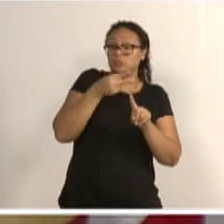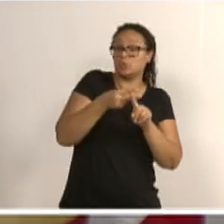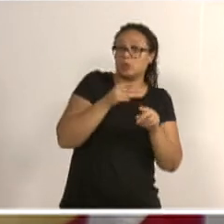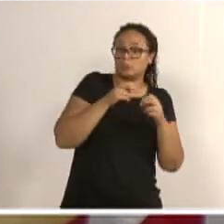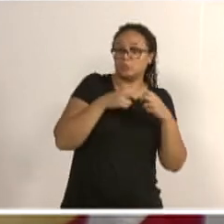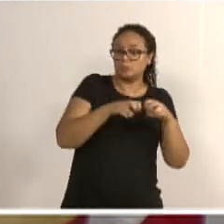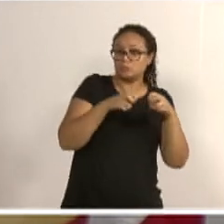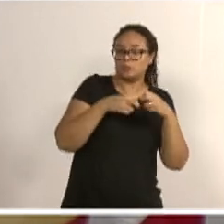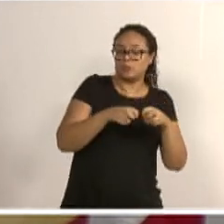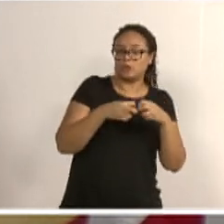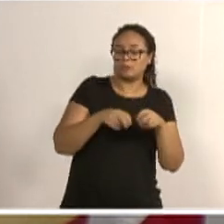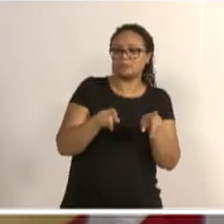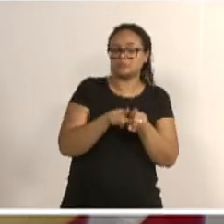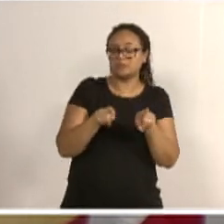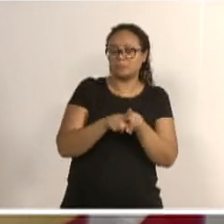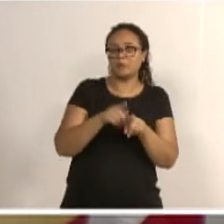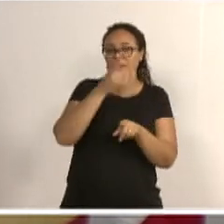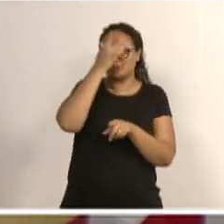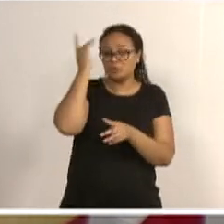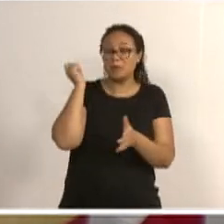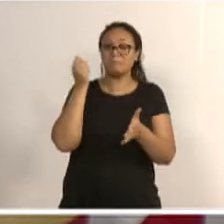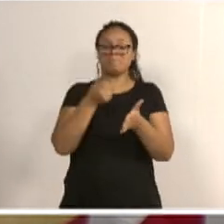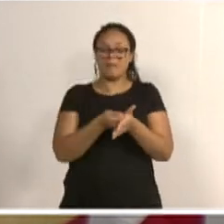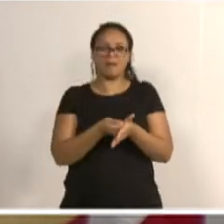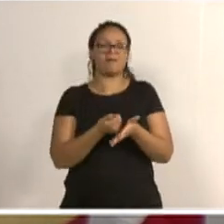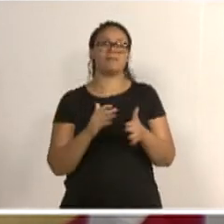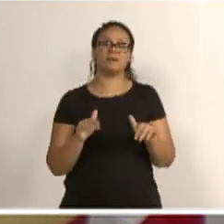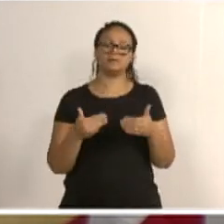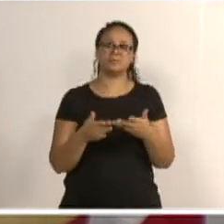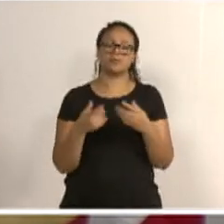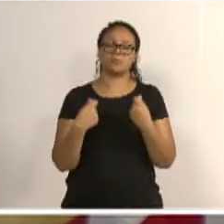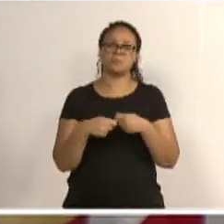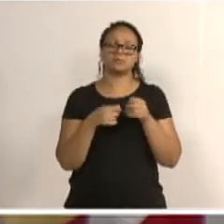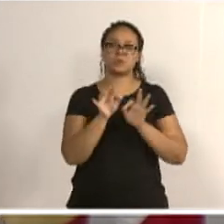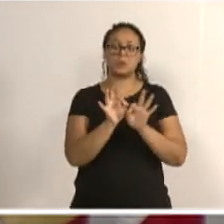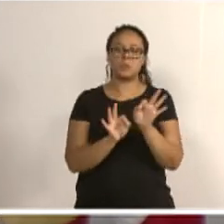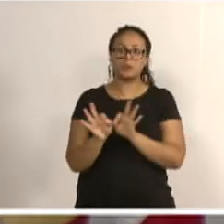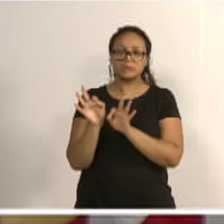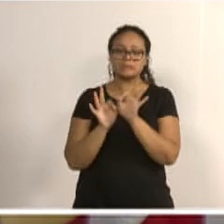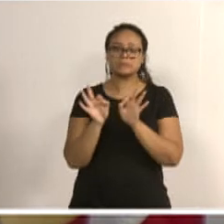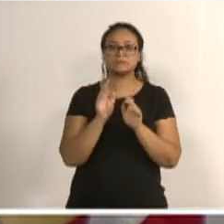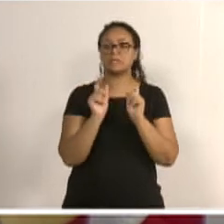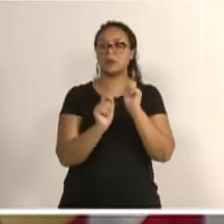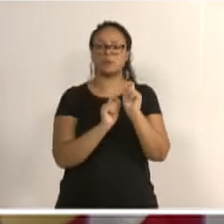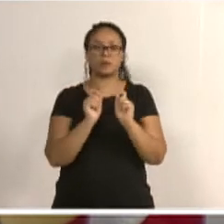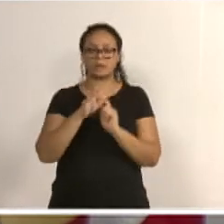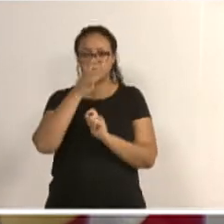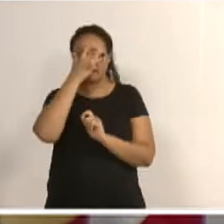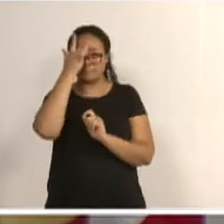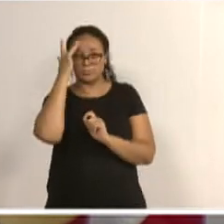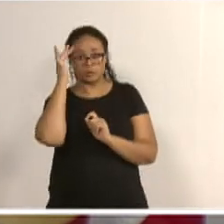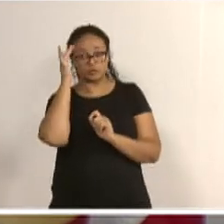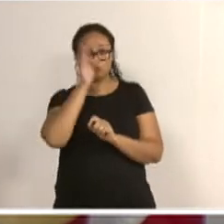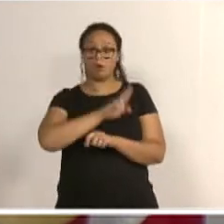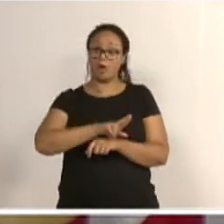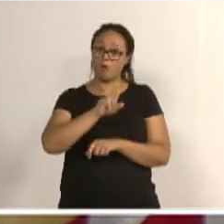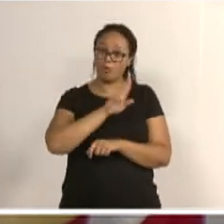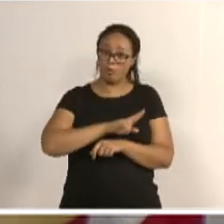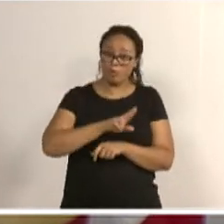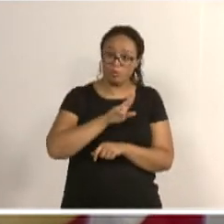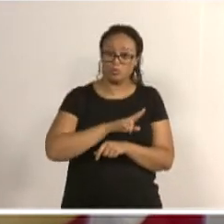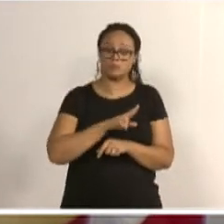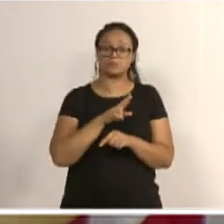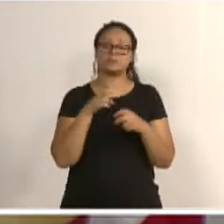uma forma em que o usuário, a pessoa que realmente se utiliza do transporte